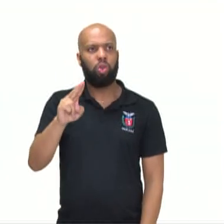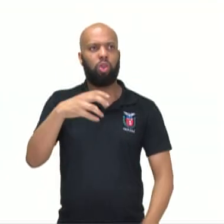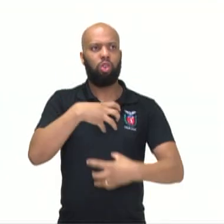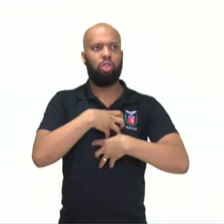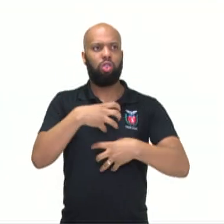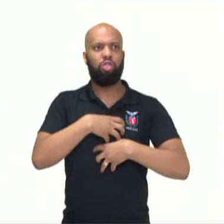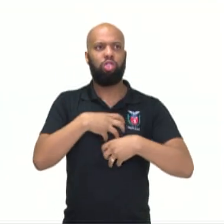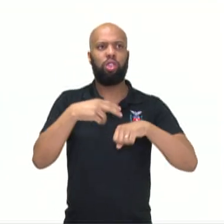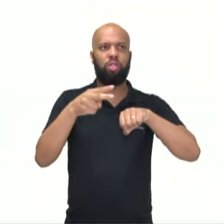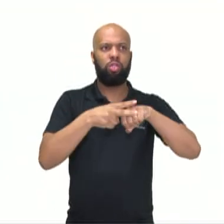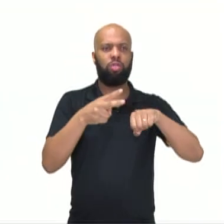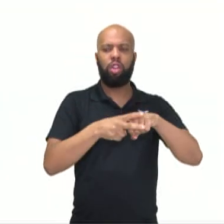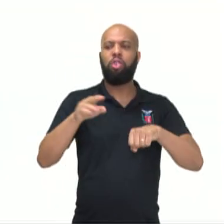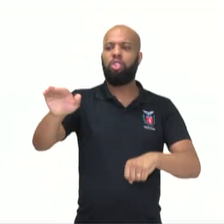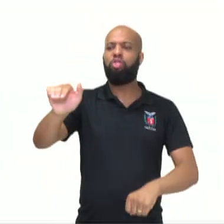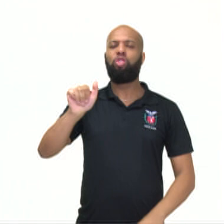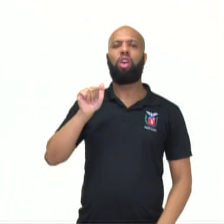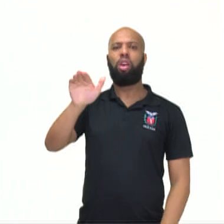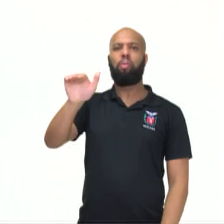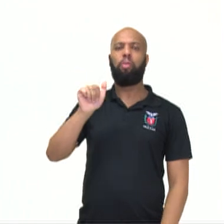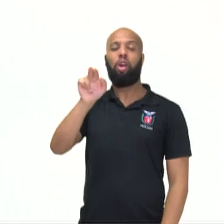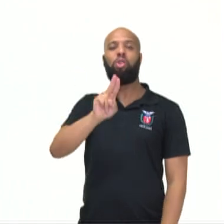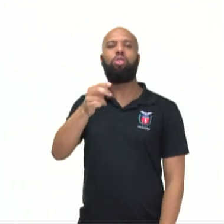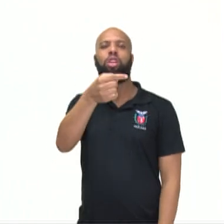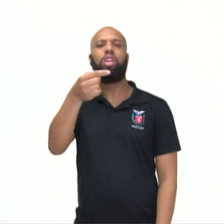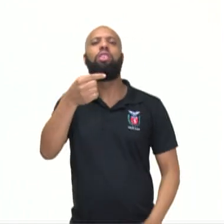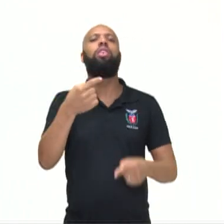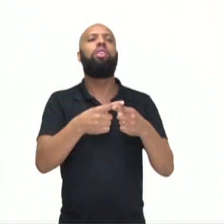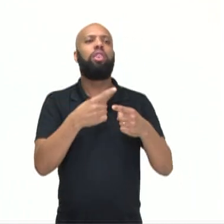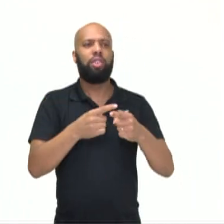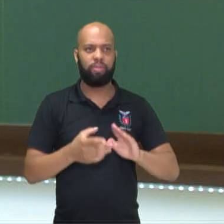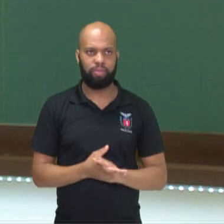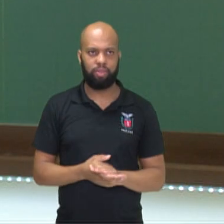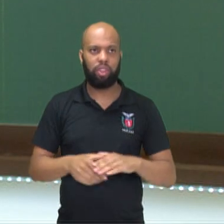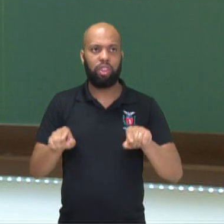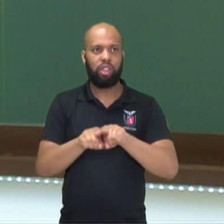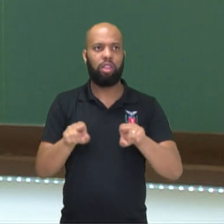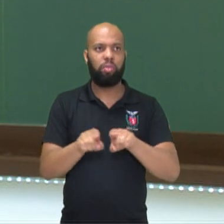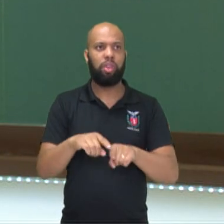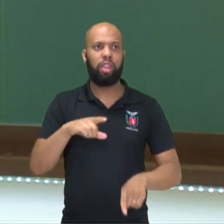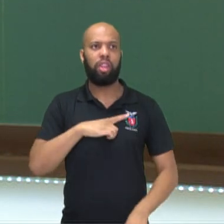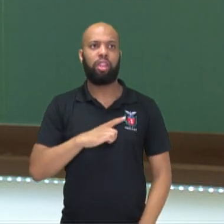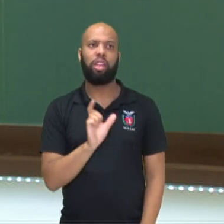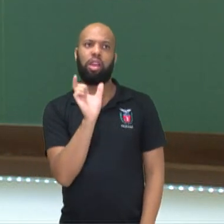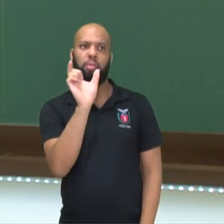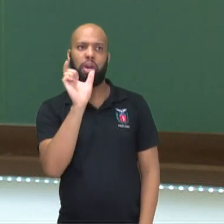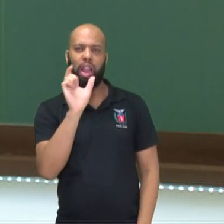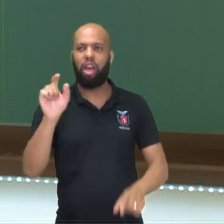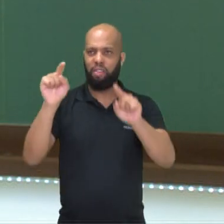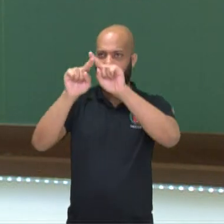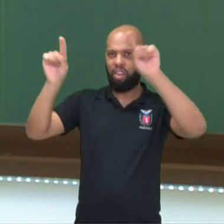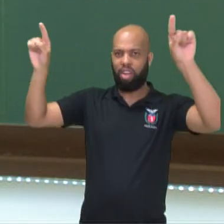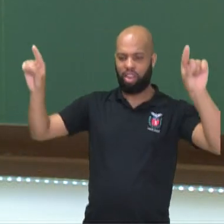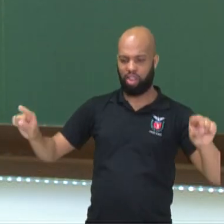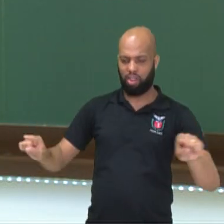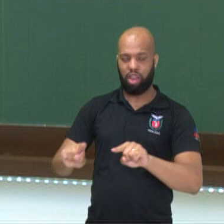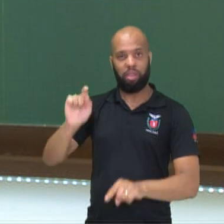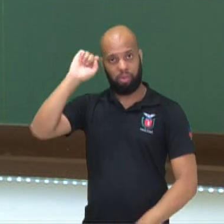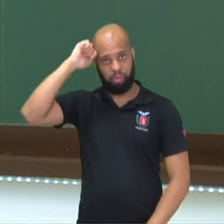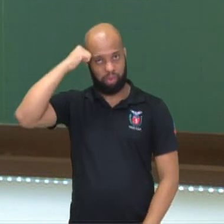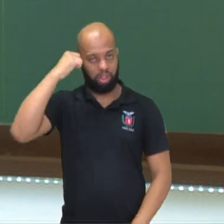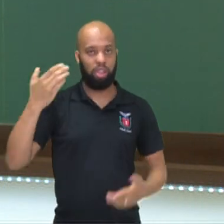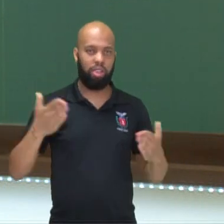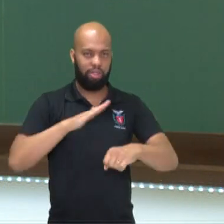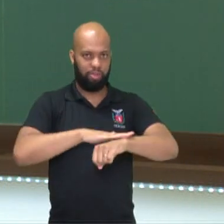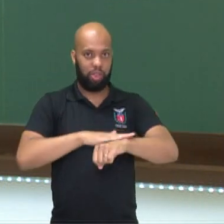forma verbal chamá-lo em destaque no texto? E na palavra quadro negro? Deixar vocês aí,